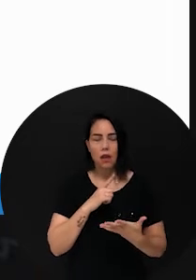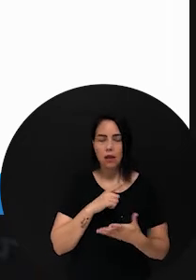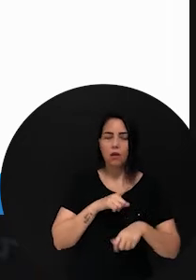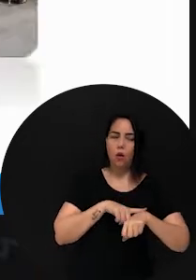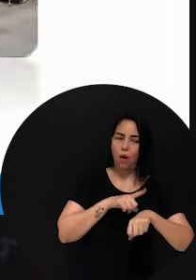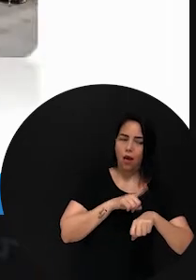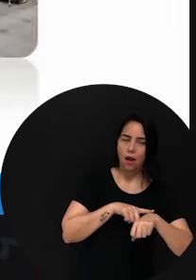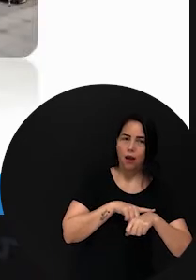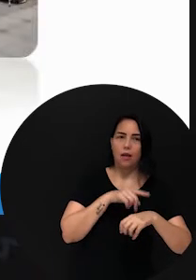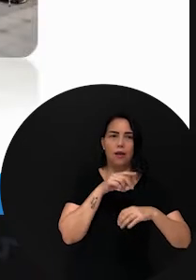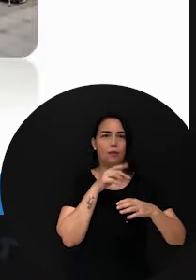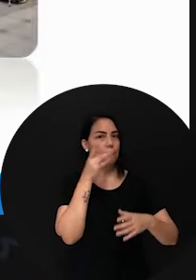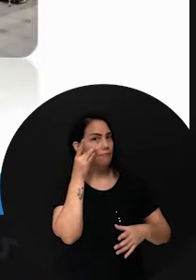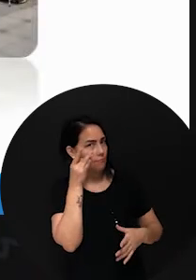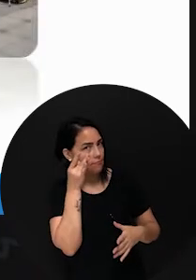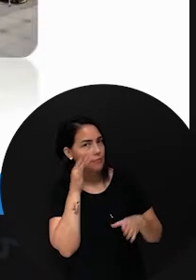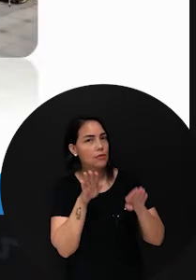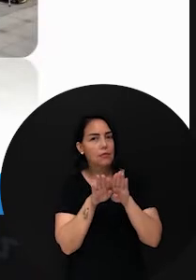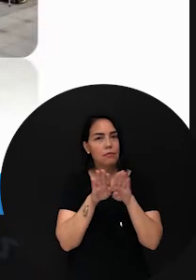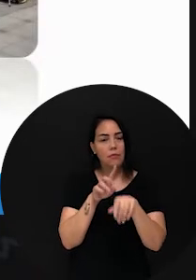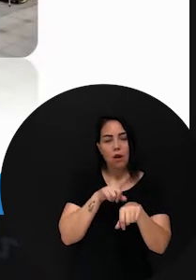online.